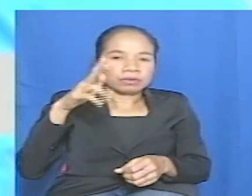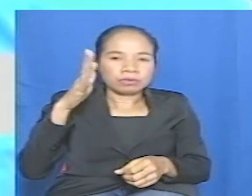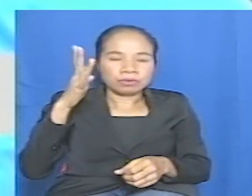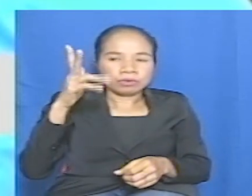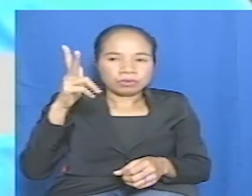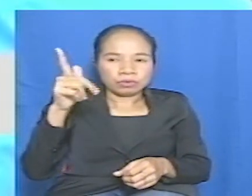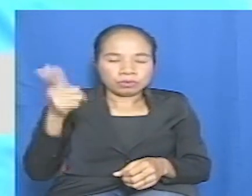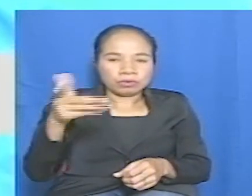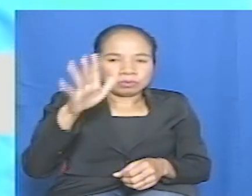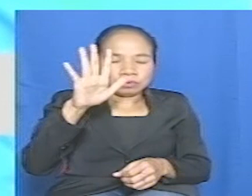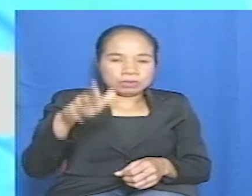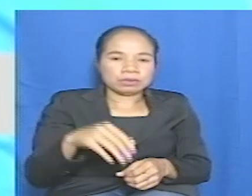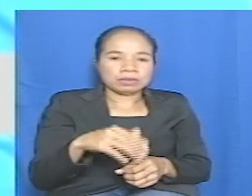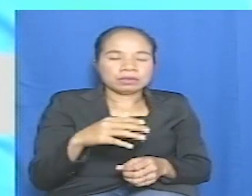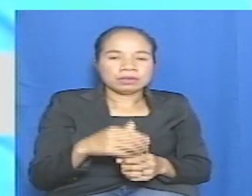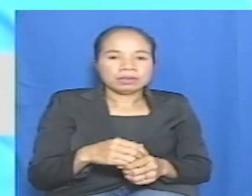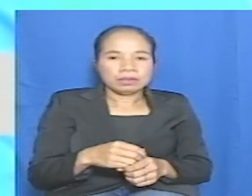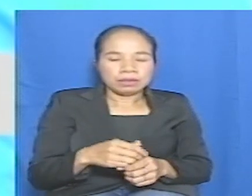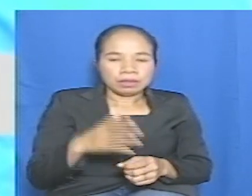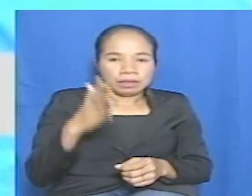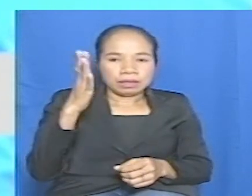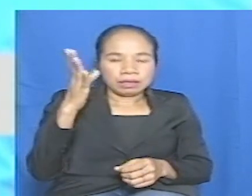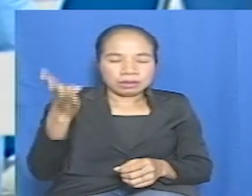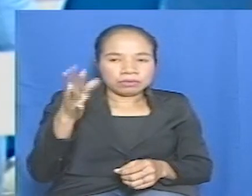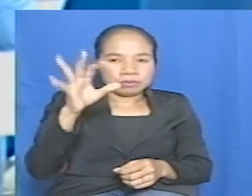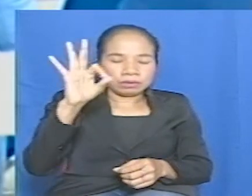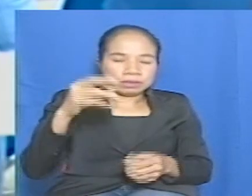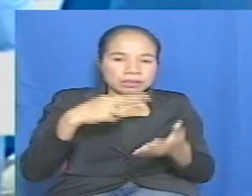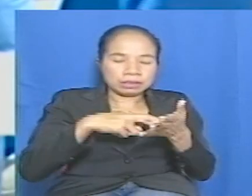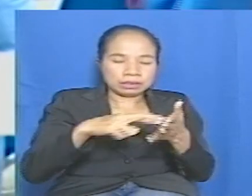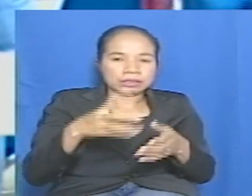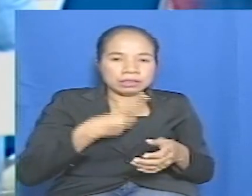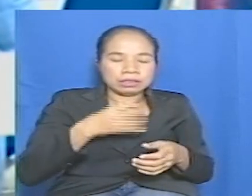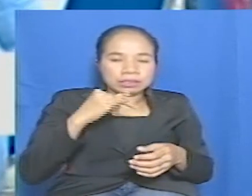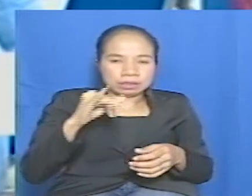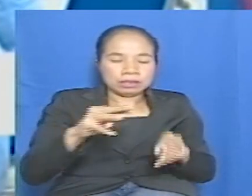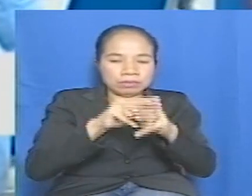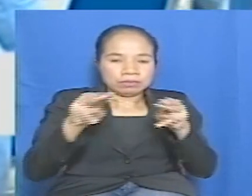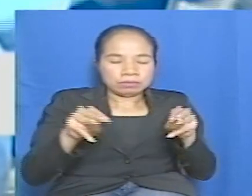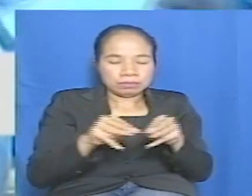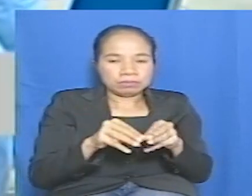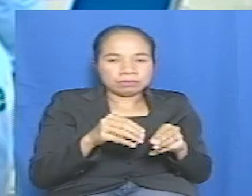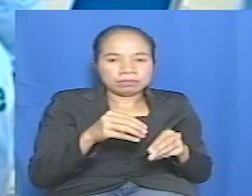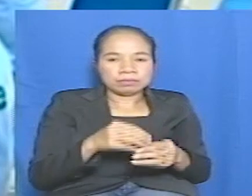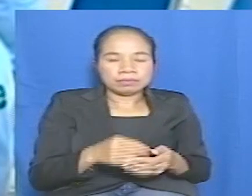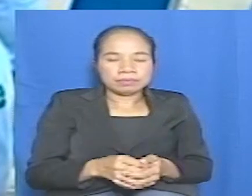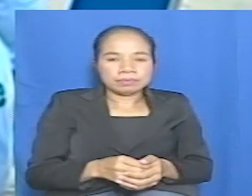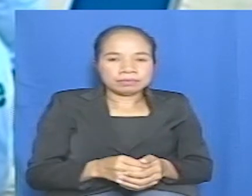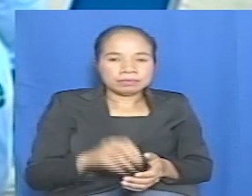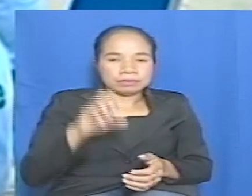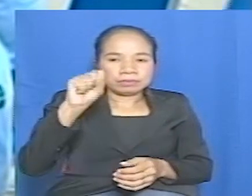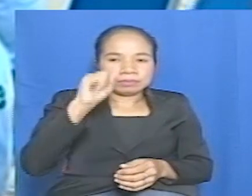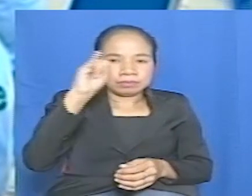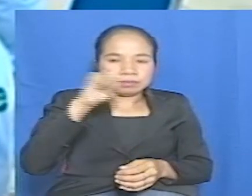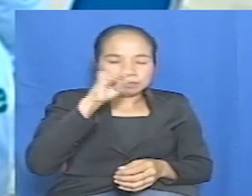Lima, no Nain Hat Nulo Racing Cia, registrado em Redili, restante Rússio Município. Centro Integrado